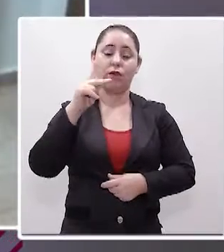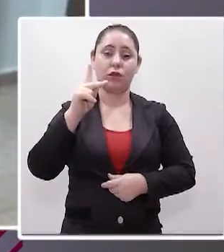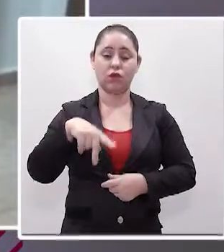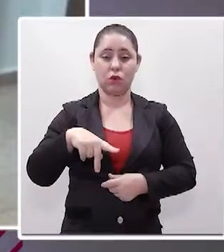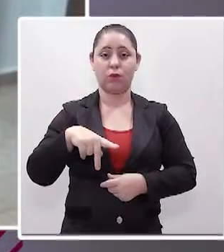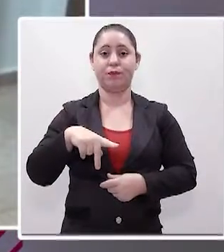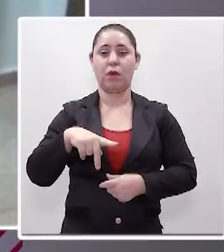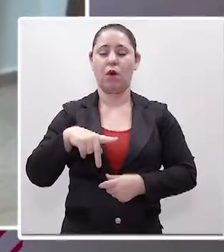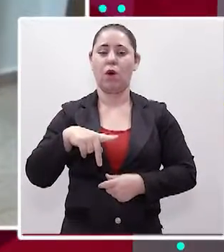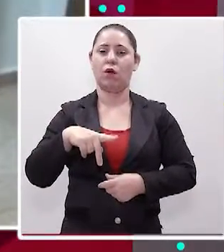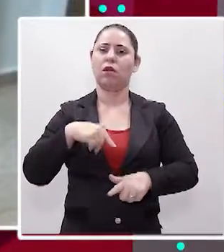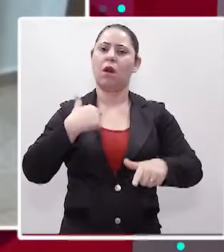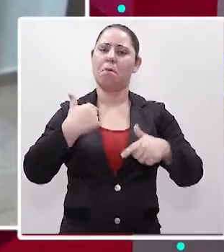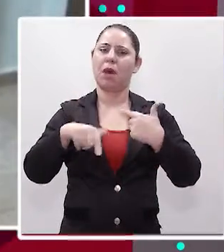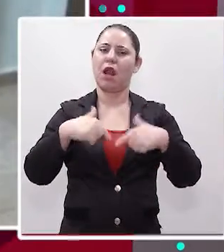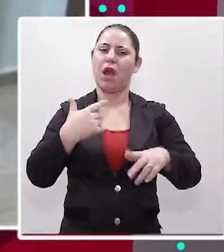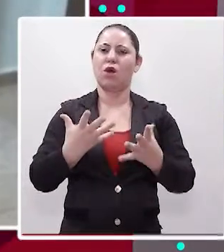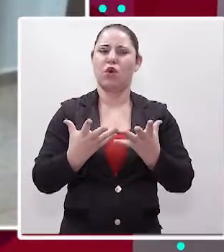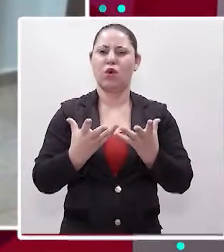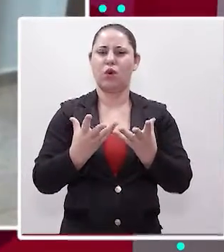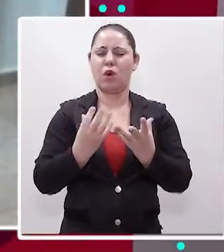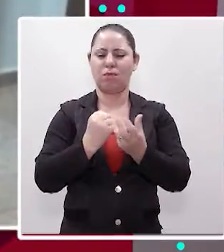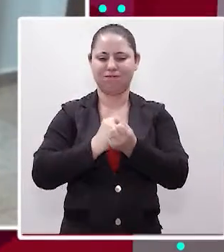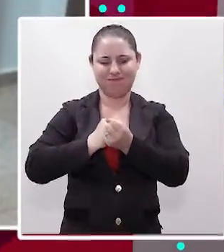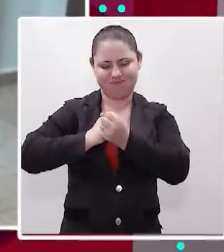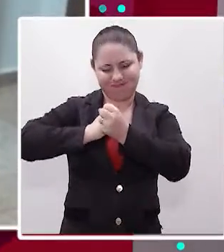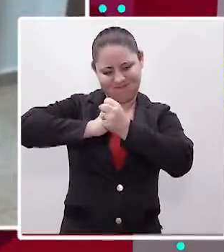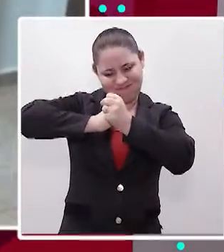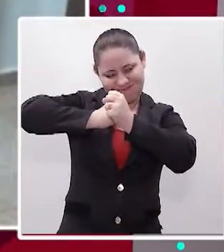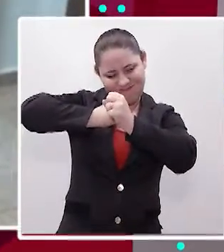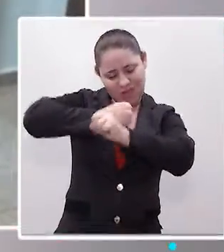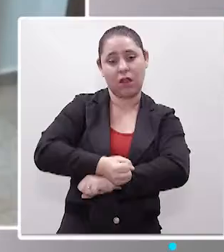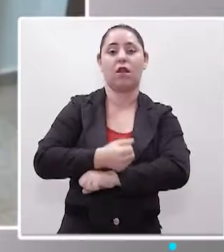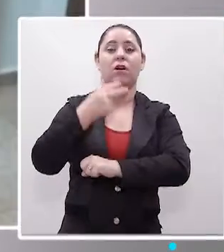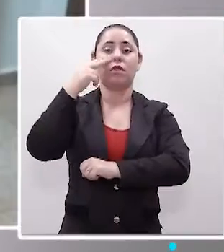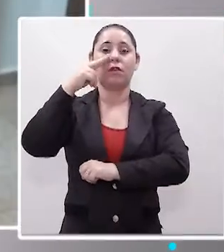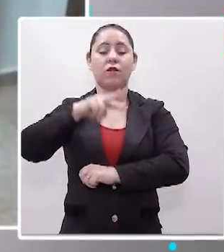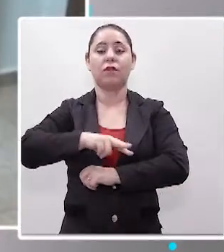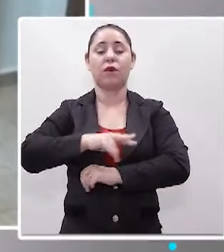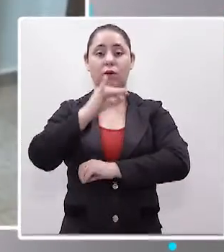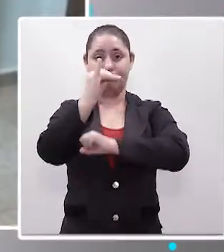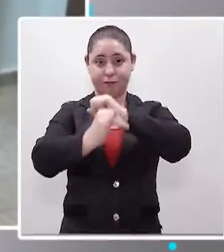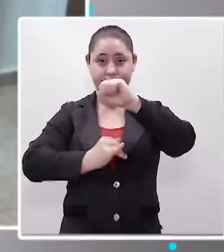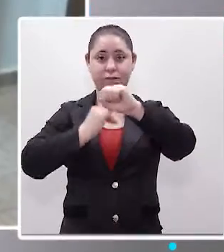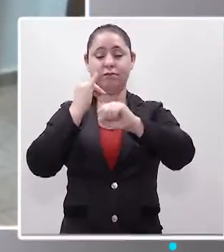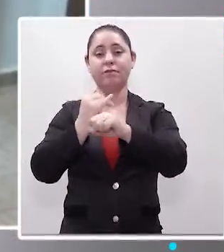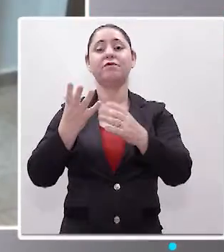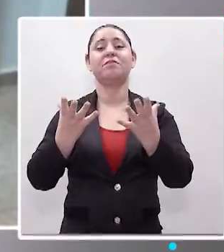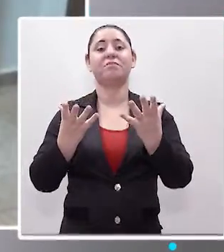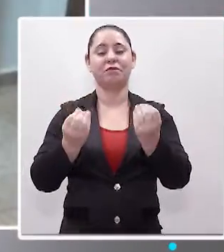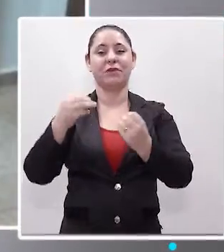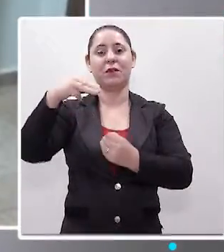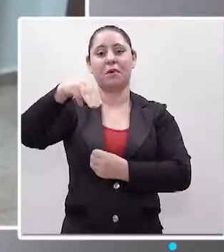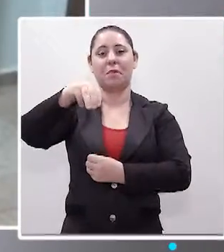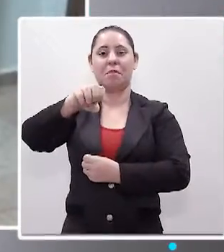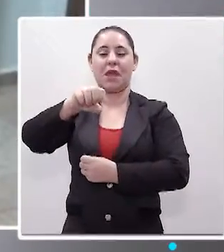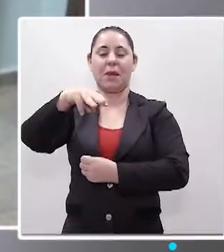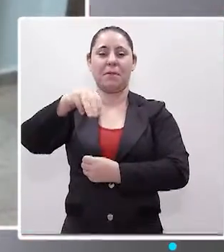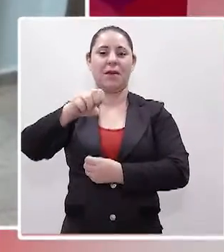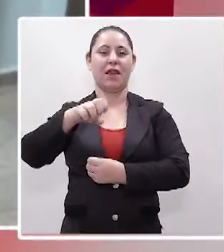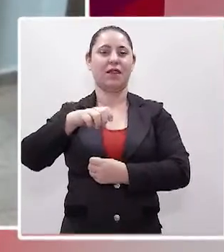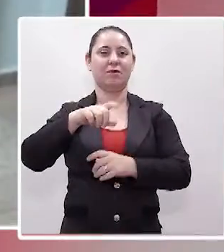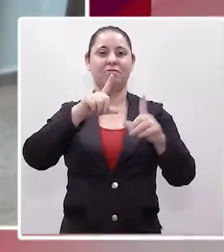os professores e as professoras ralaram muito mesmo. A gente viu aí na internet, né,